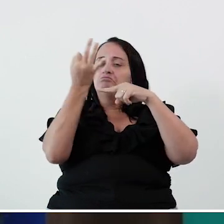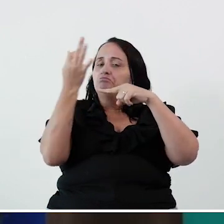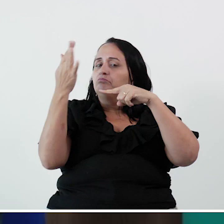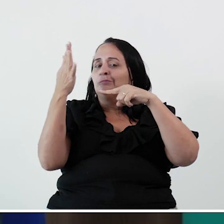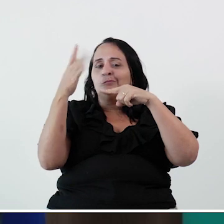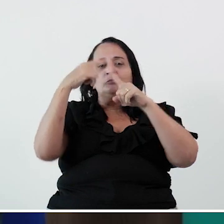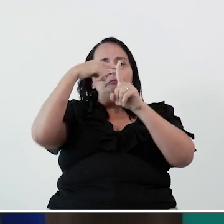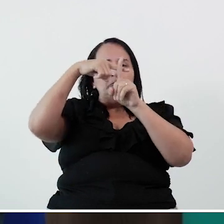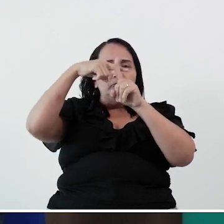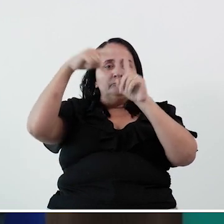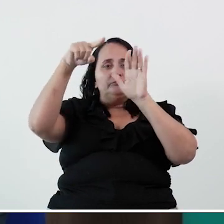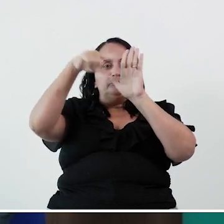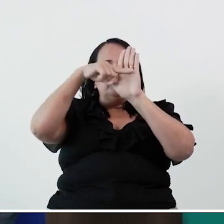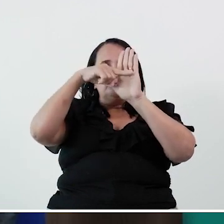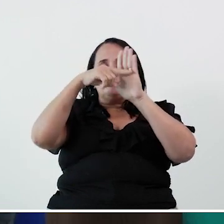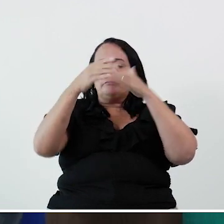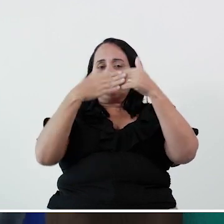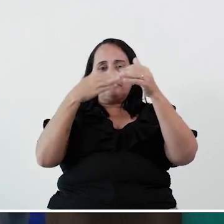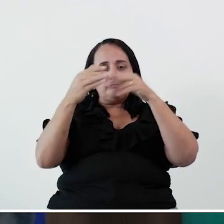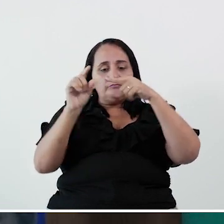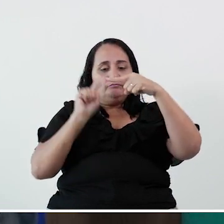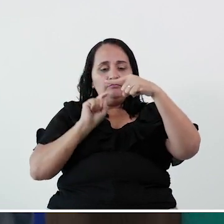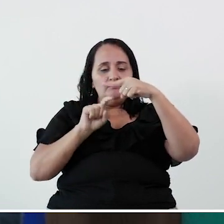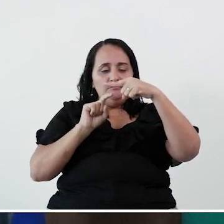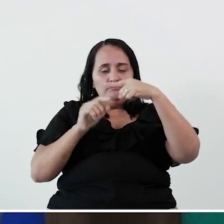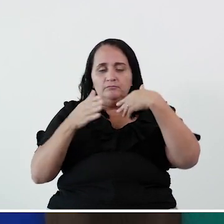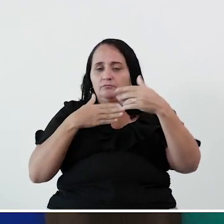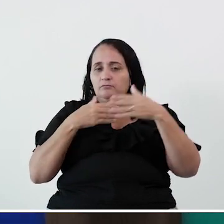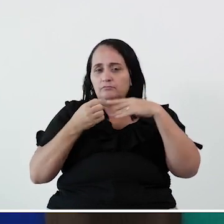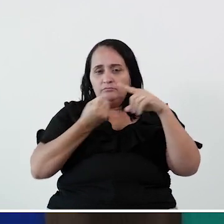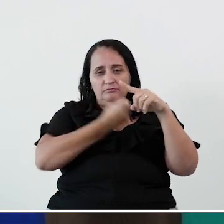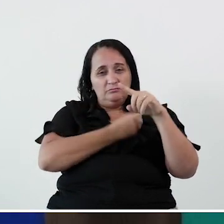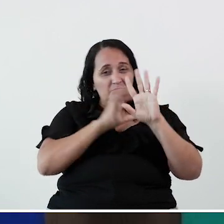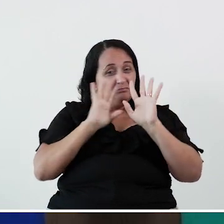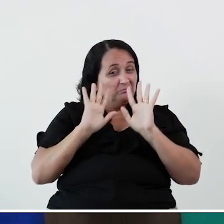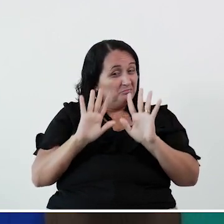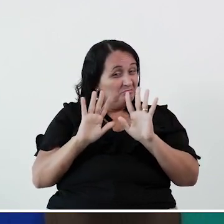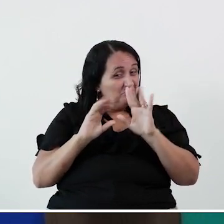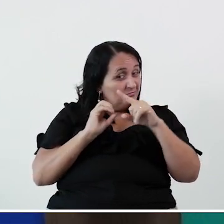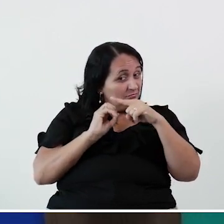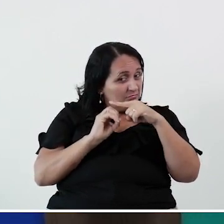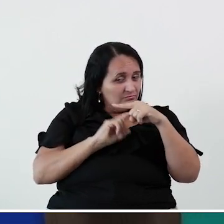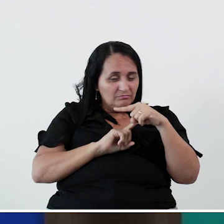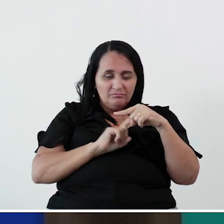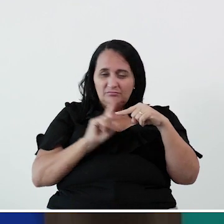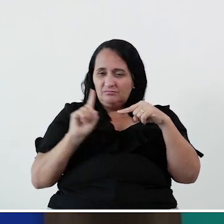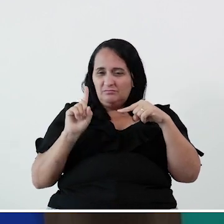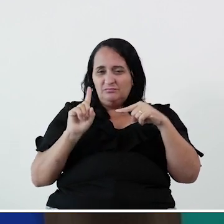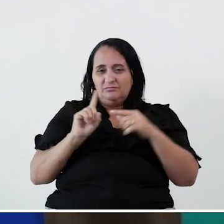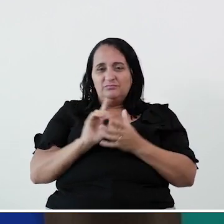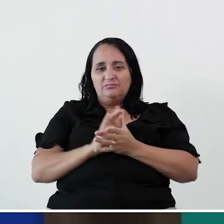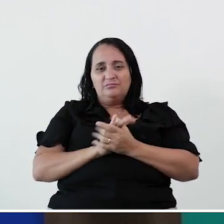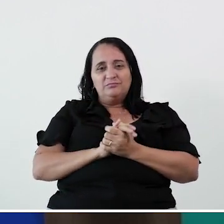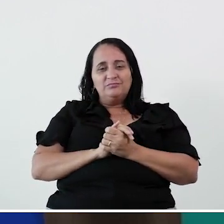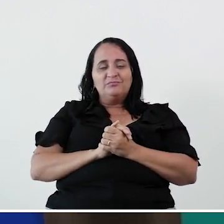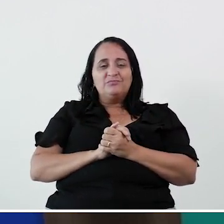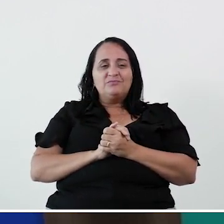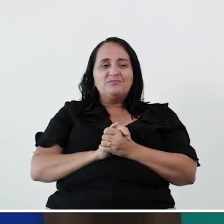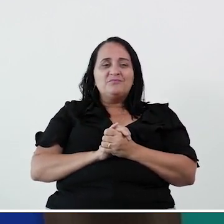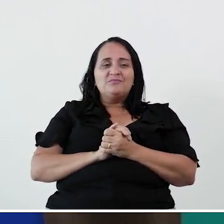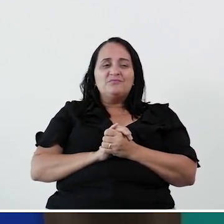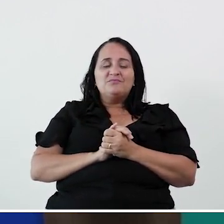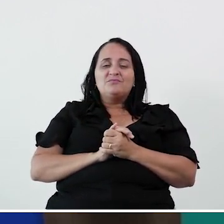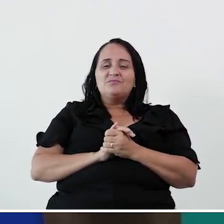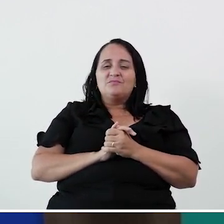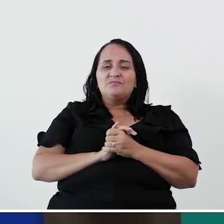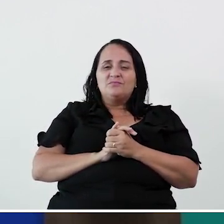aqui embaixo, qualquer número, exceto o zero. Então, usando a linguagem matemática, nós